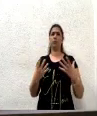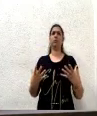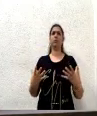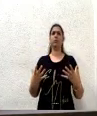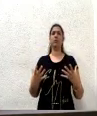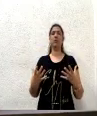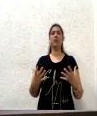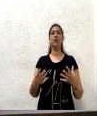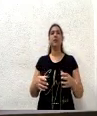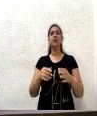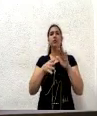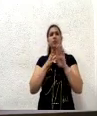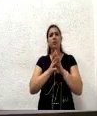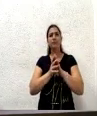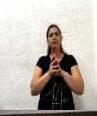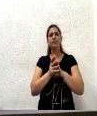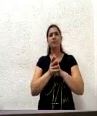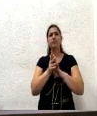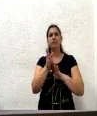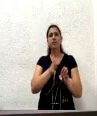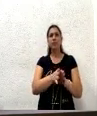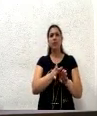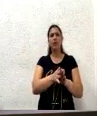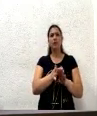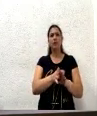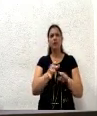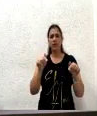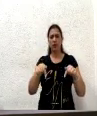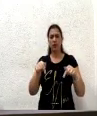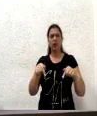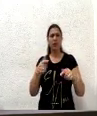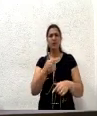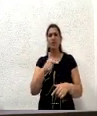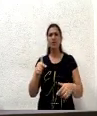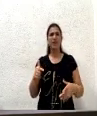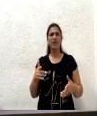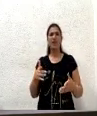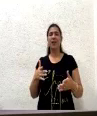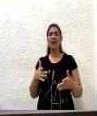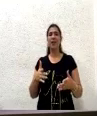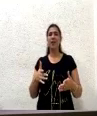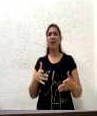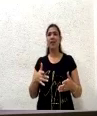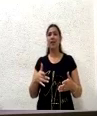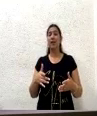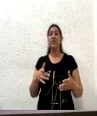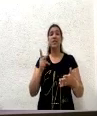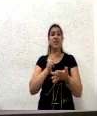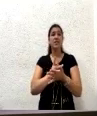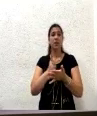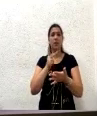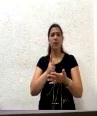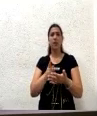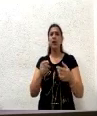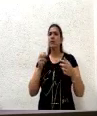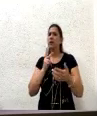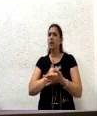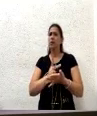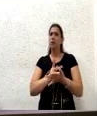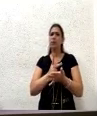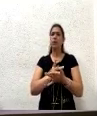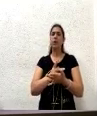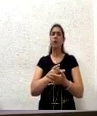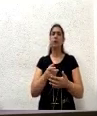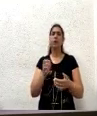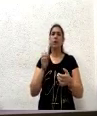os conselhos, nós não temos aqui o conselho de combate à droga, às drogas. Não temos.